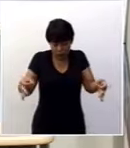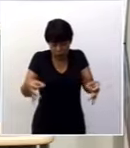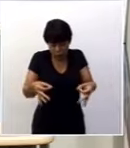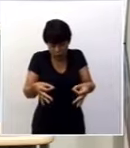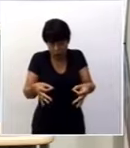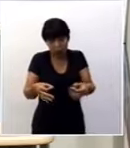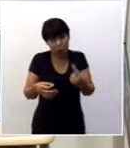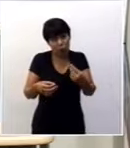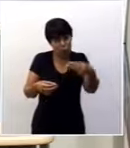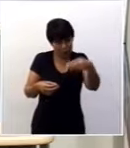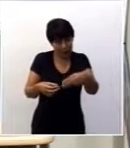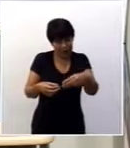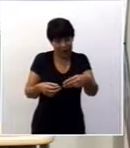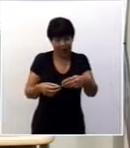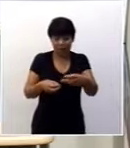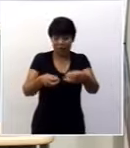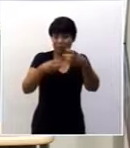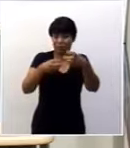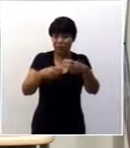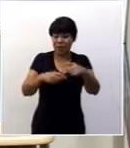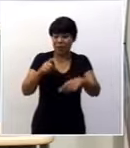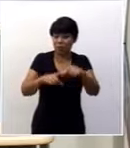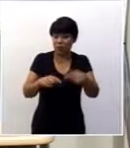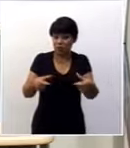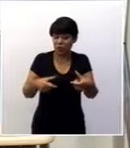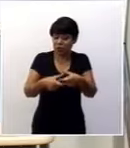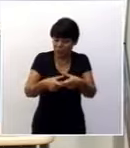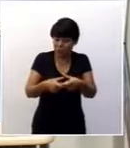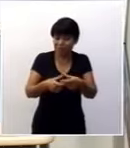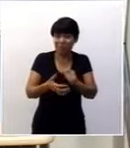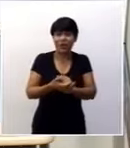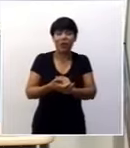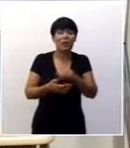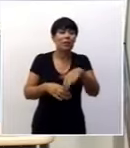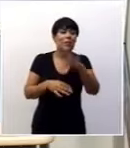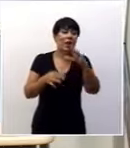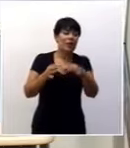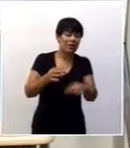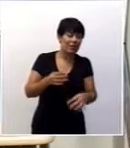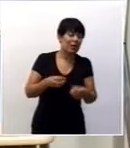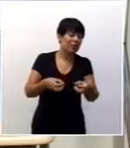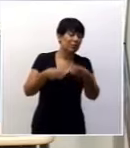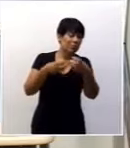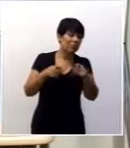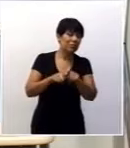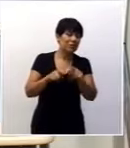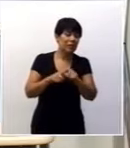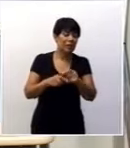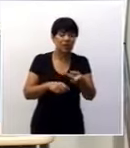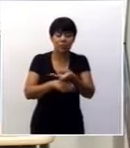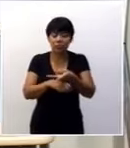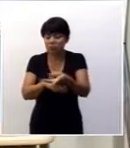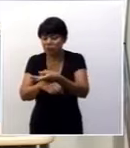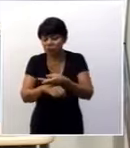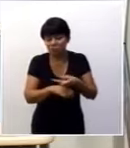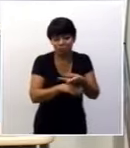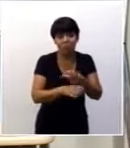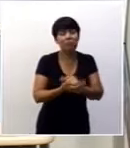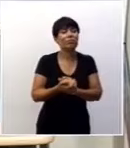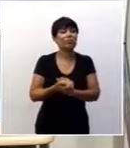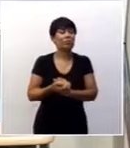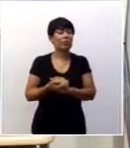né, de tamanho lá. Então, eu tenho mais detalhes daquele espaço que eu estou mapeando, né? E lógico